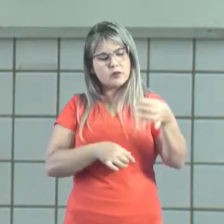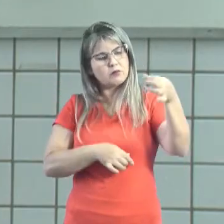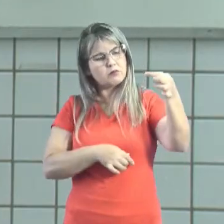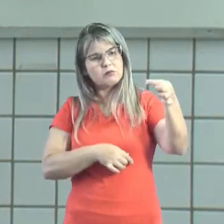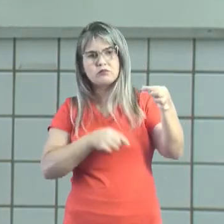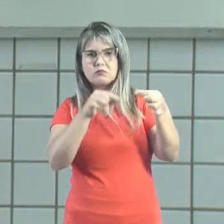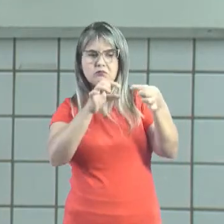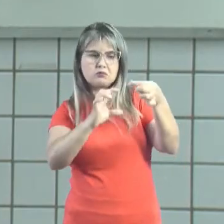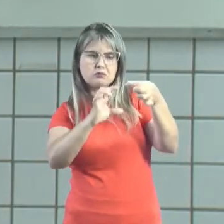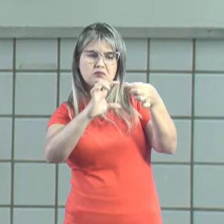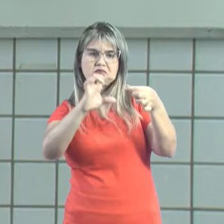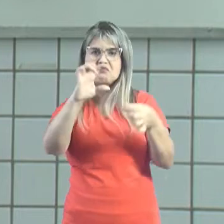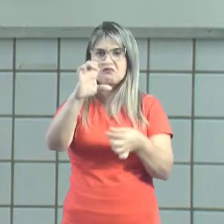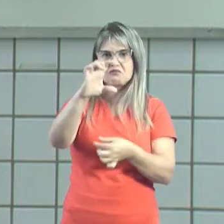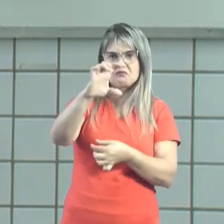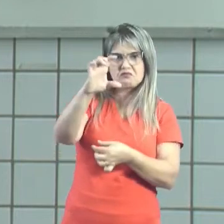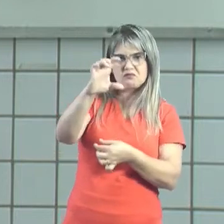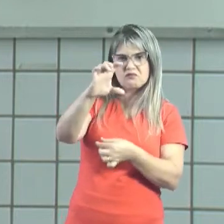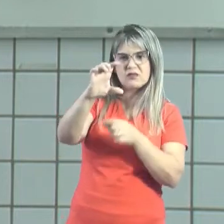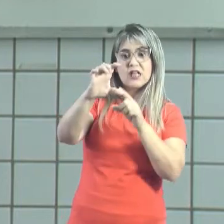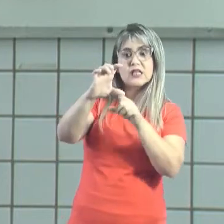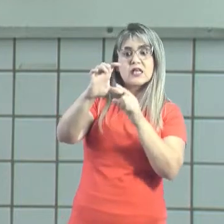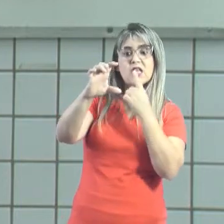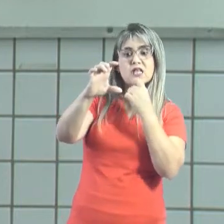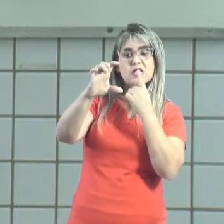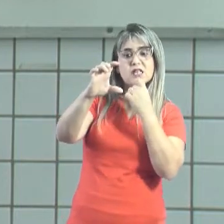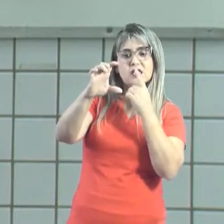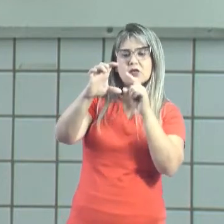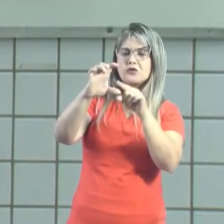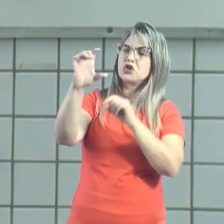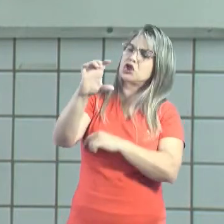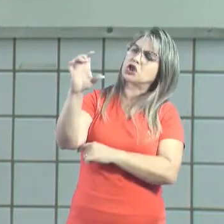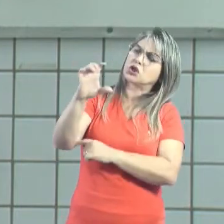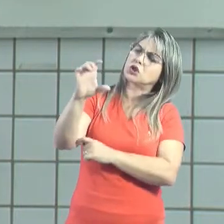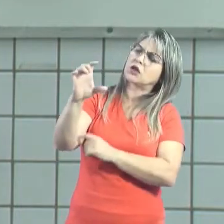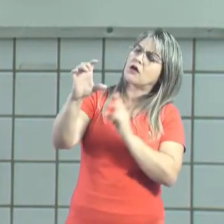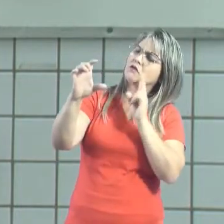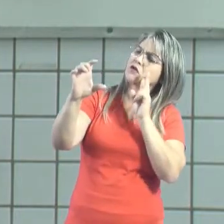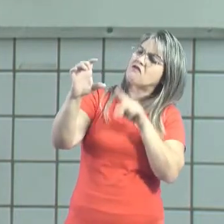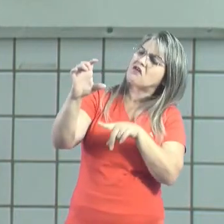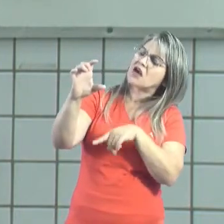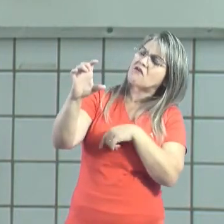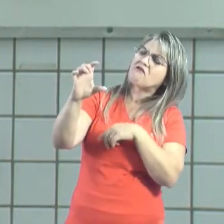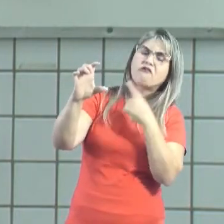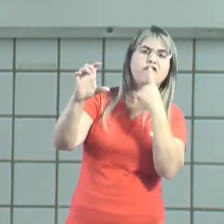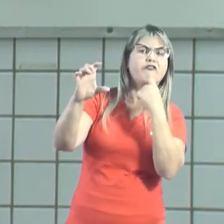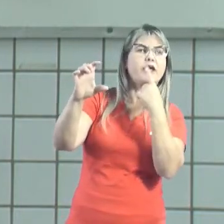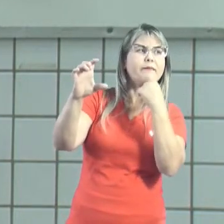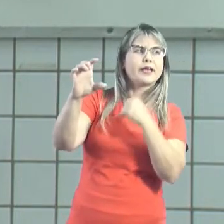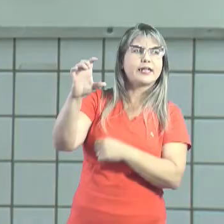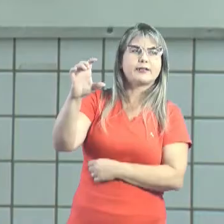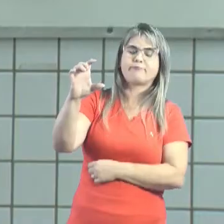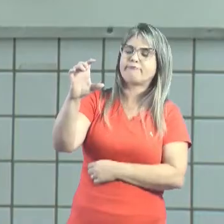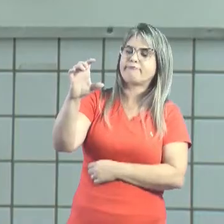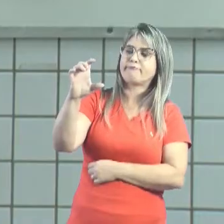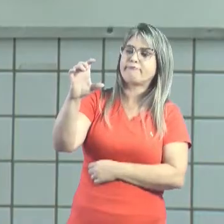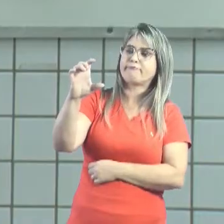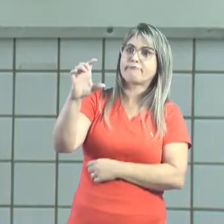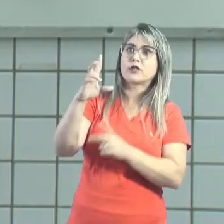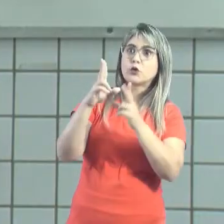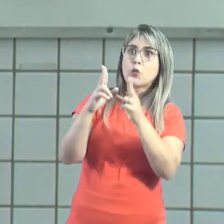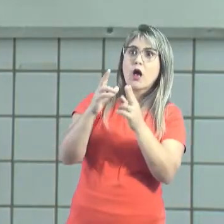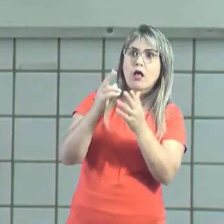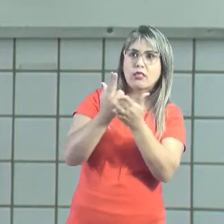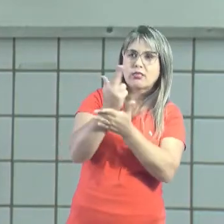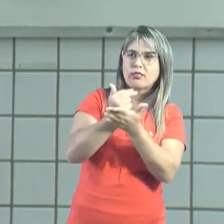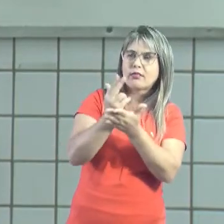tubo de ensaio, o sangue está ali na sua plenitude, todo vermelhinho. Mas aquele bioquímico,